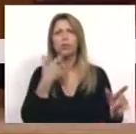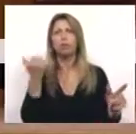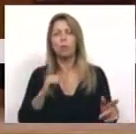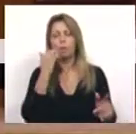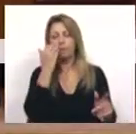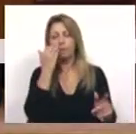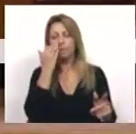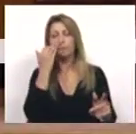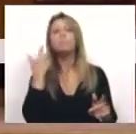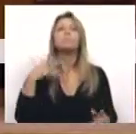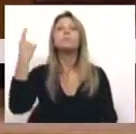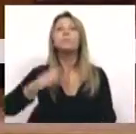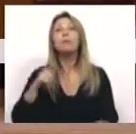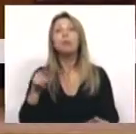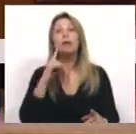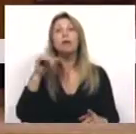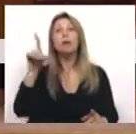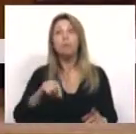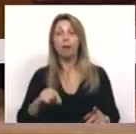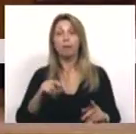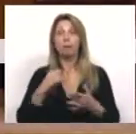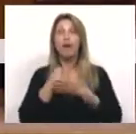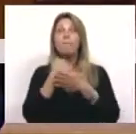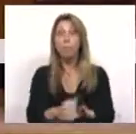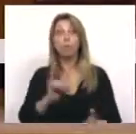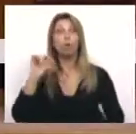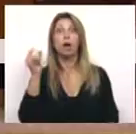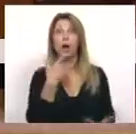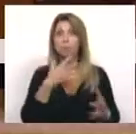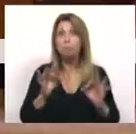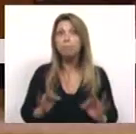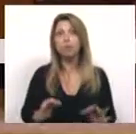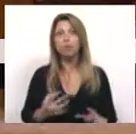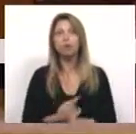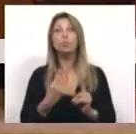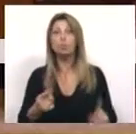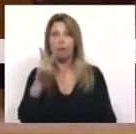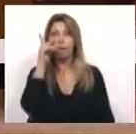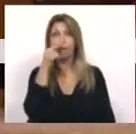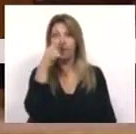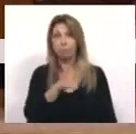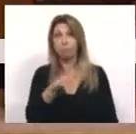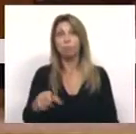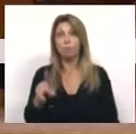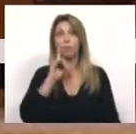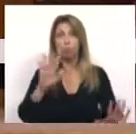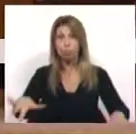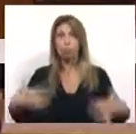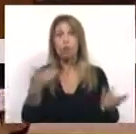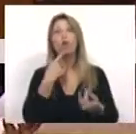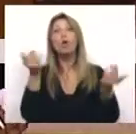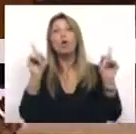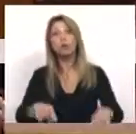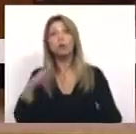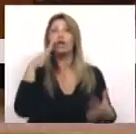esses apoios sejam céleres, para que, tanto quanto possível, a vida destas pessoas possa voltar à normalidade,